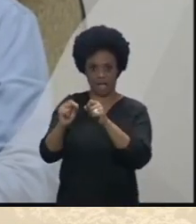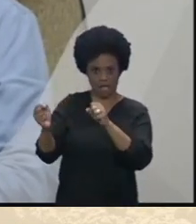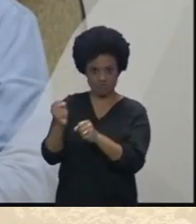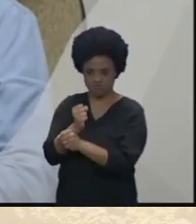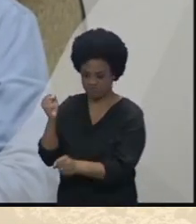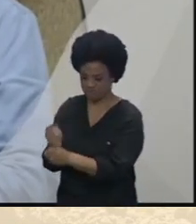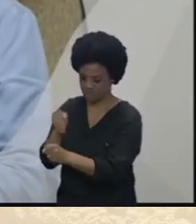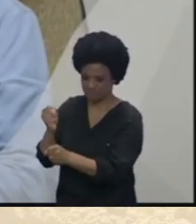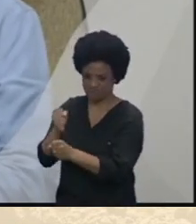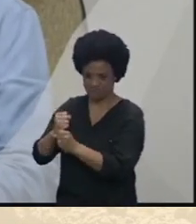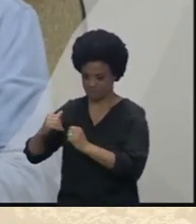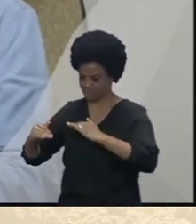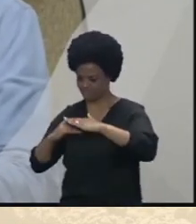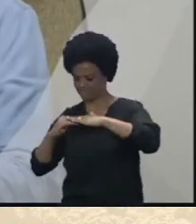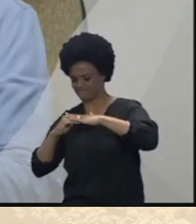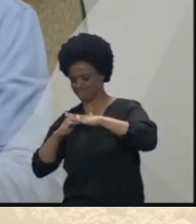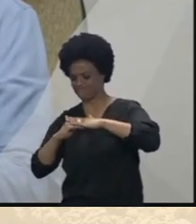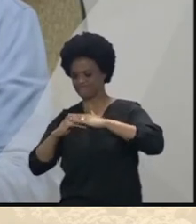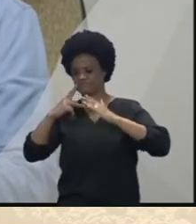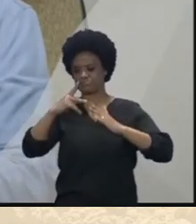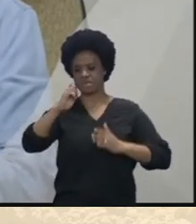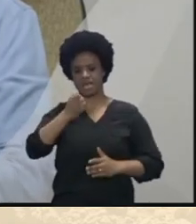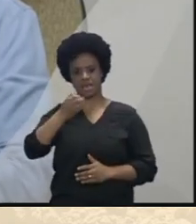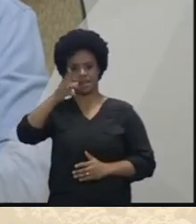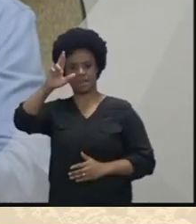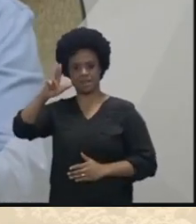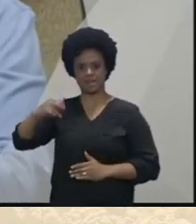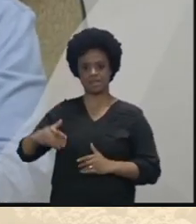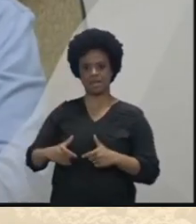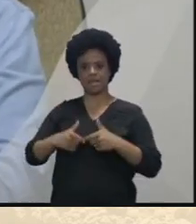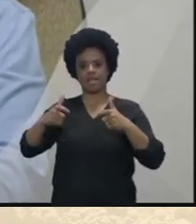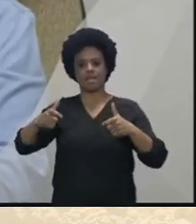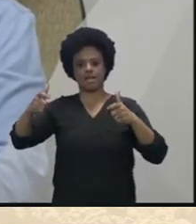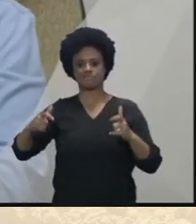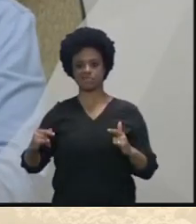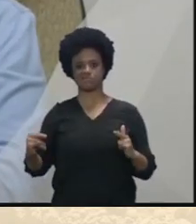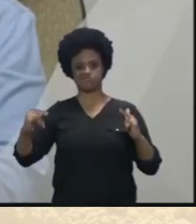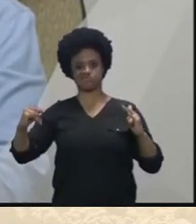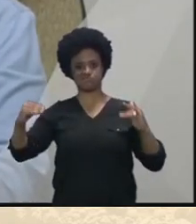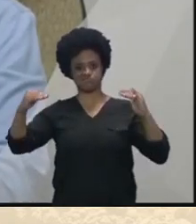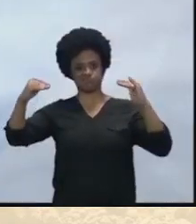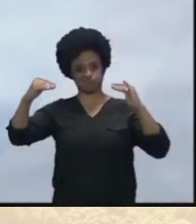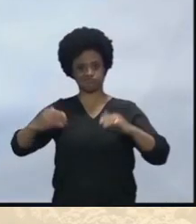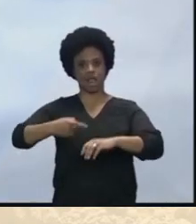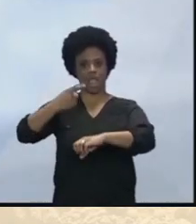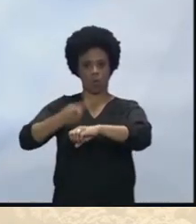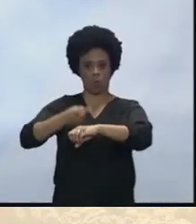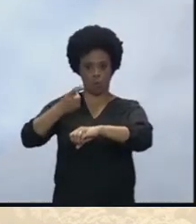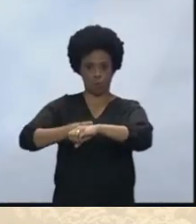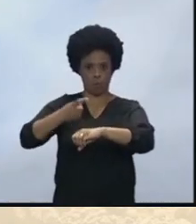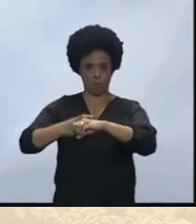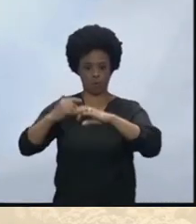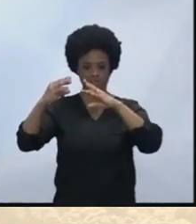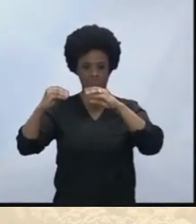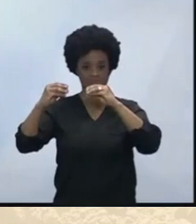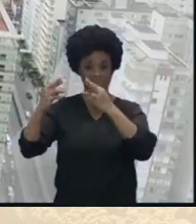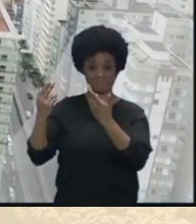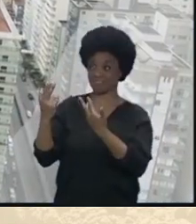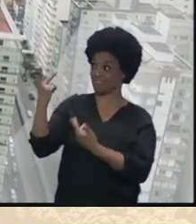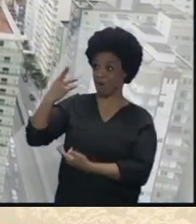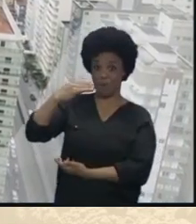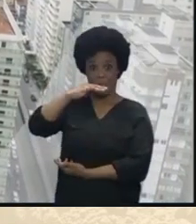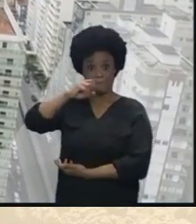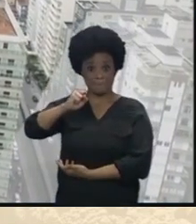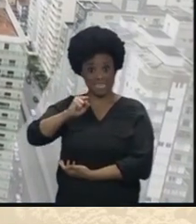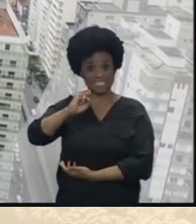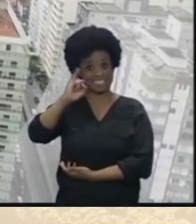E aumenta a área tanto de armadura como de concreto. Como Pisa, na Itália, os